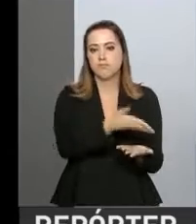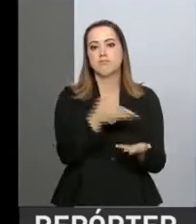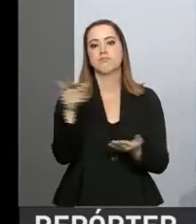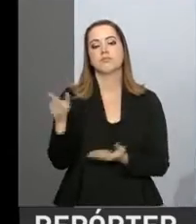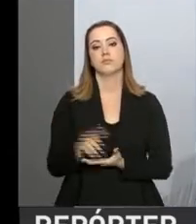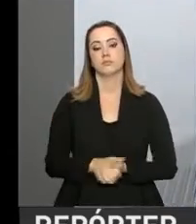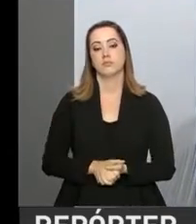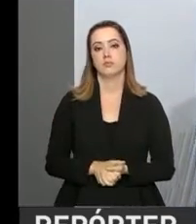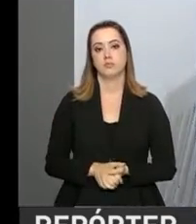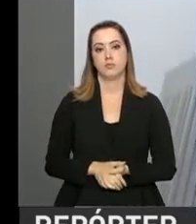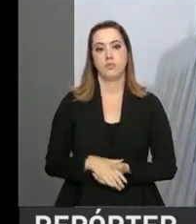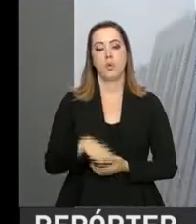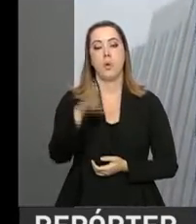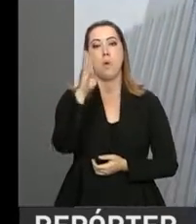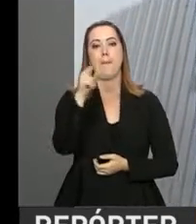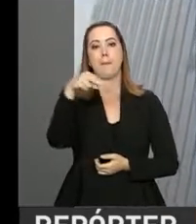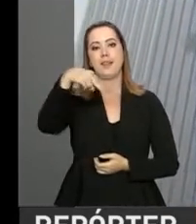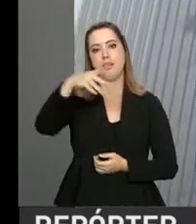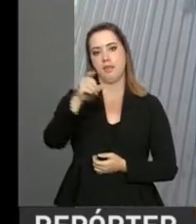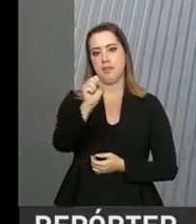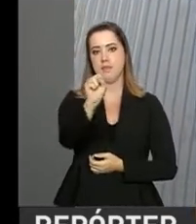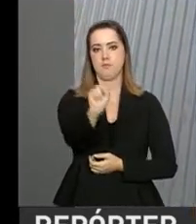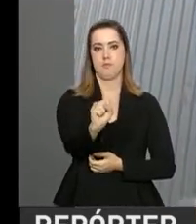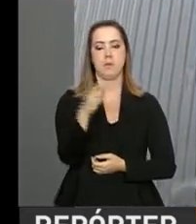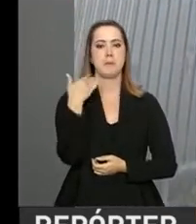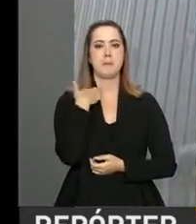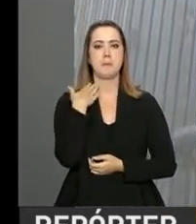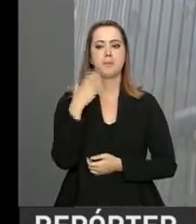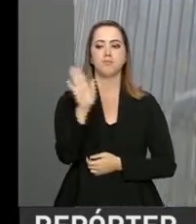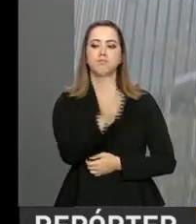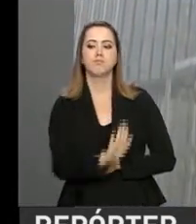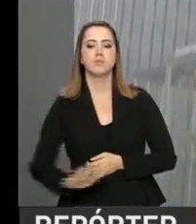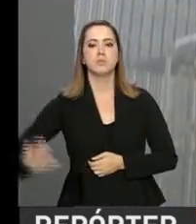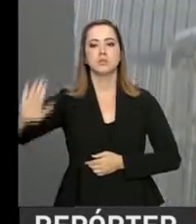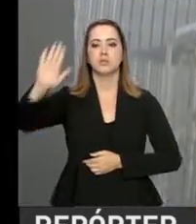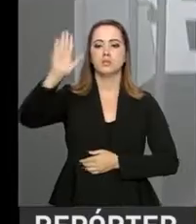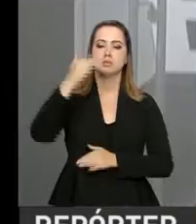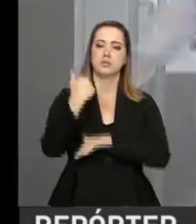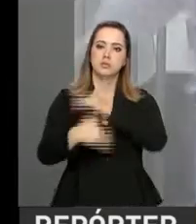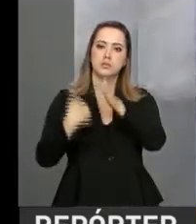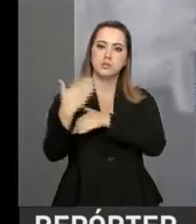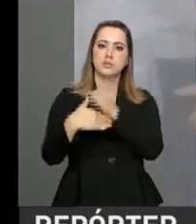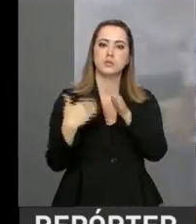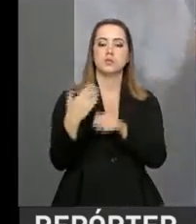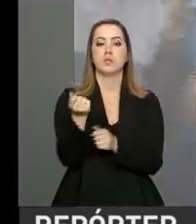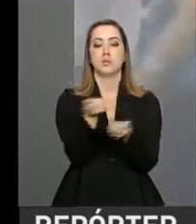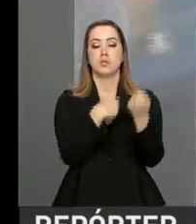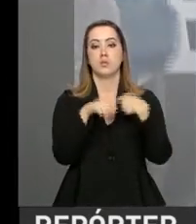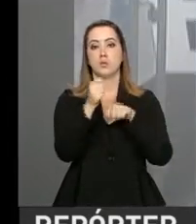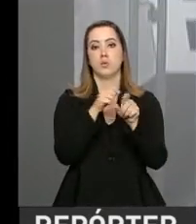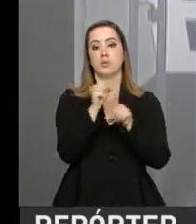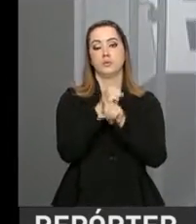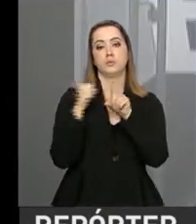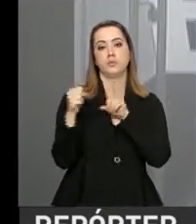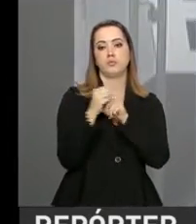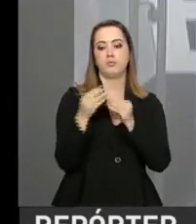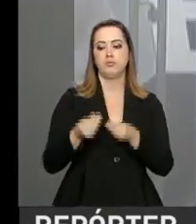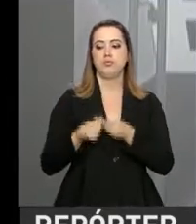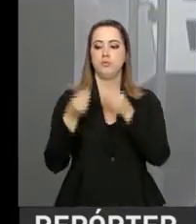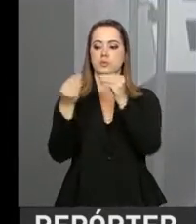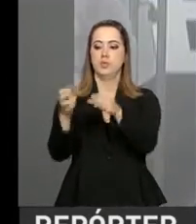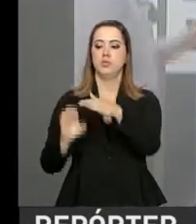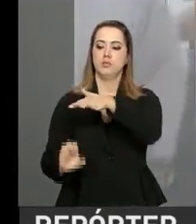o Uber DS o Banco Nacional do desenvolvimento econômico e social vai conceder financiamentos as